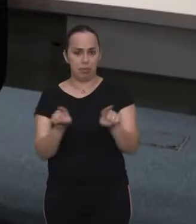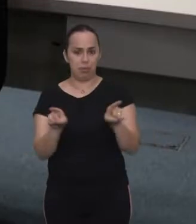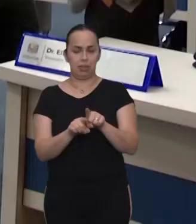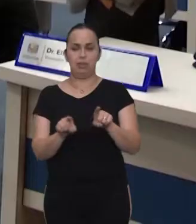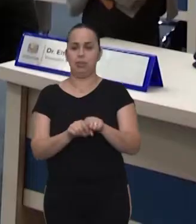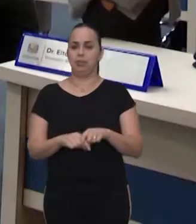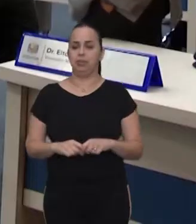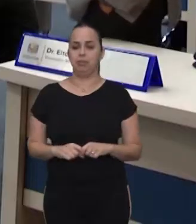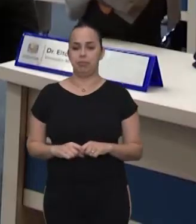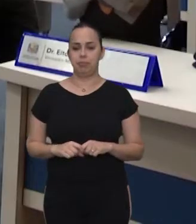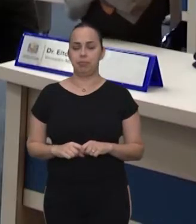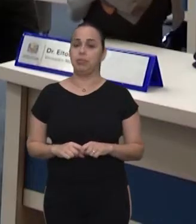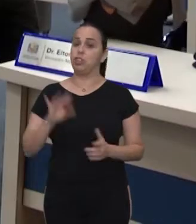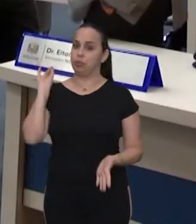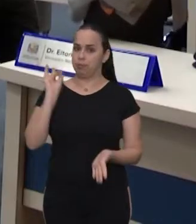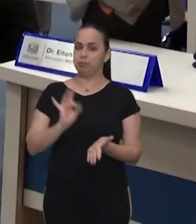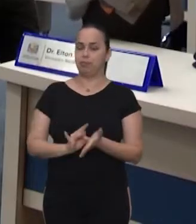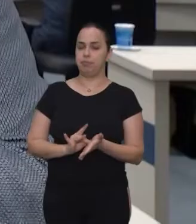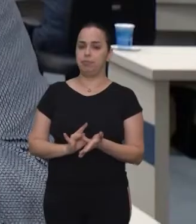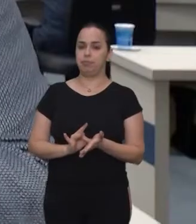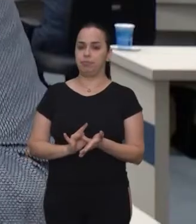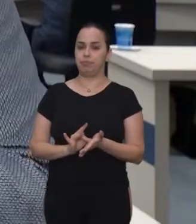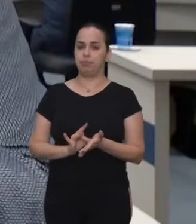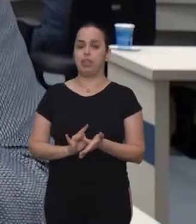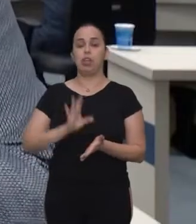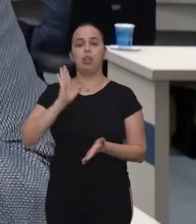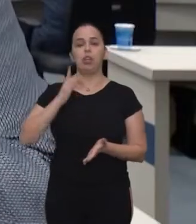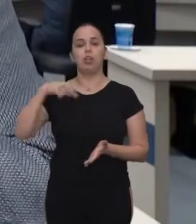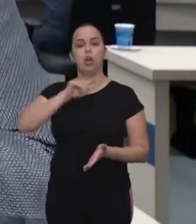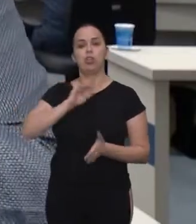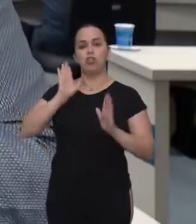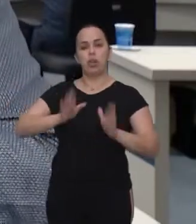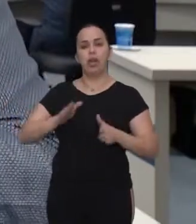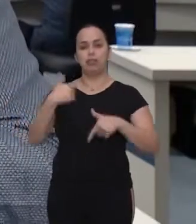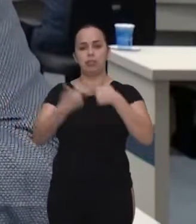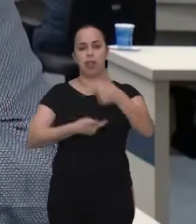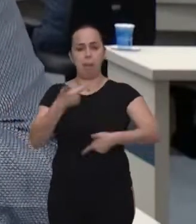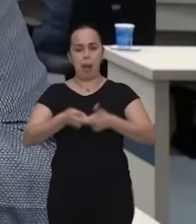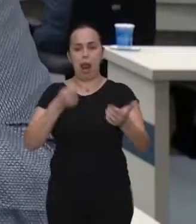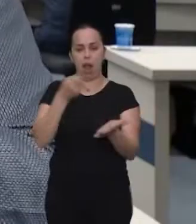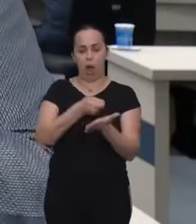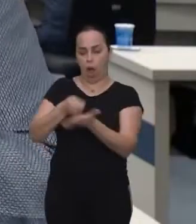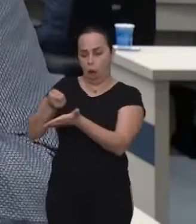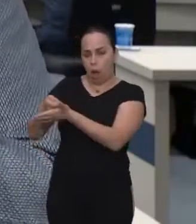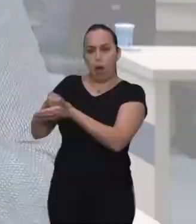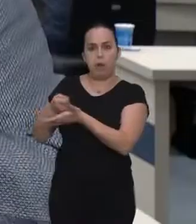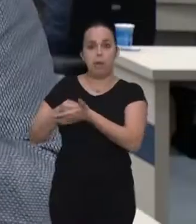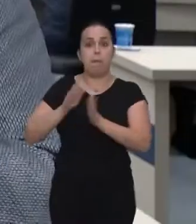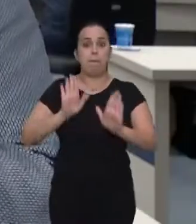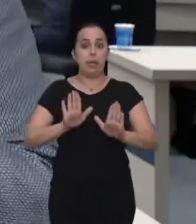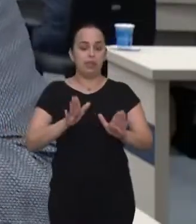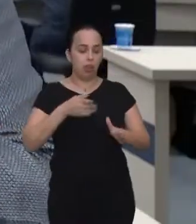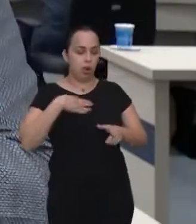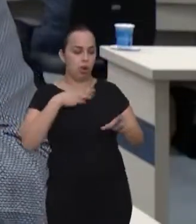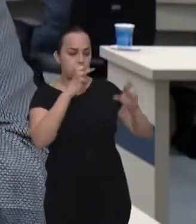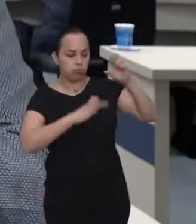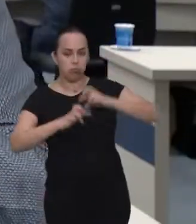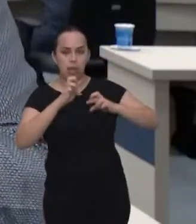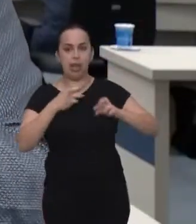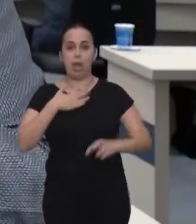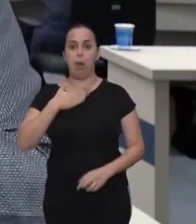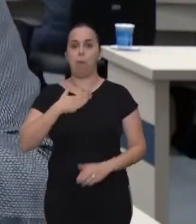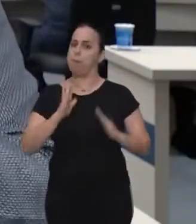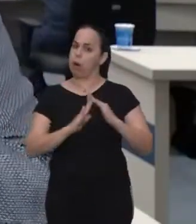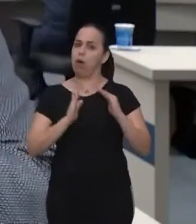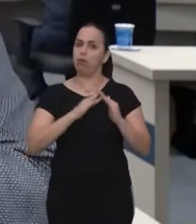da Via Jaguari após o início das obras na verdade a gente já faz esse trabalho né Essa cobrança nós vamos continuar